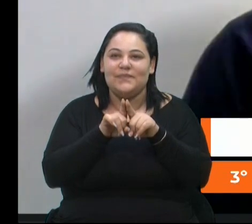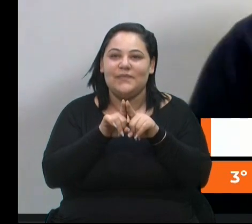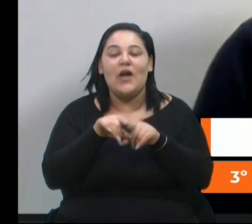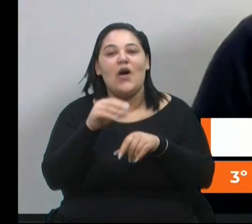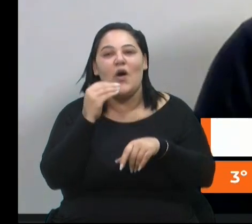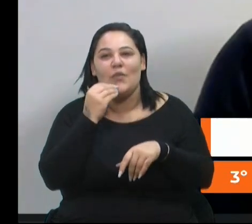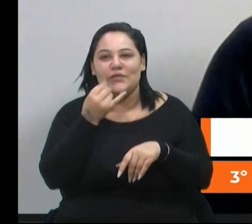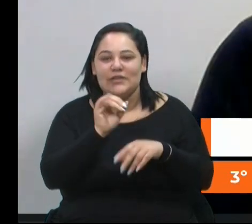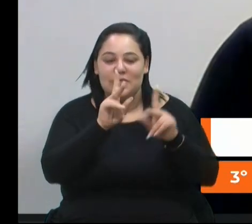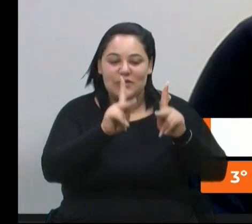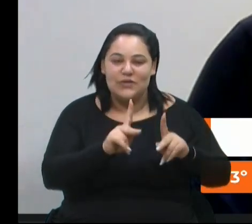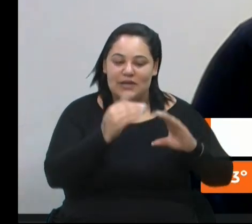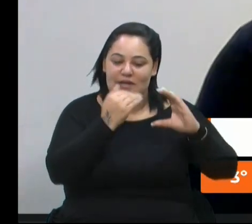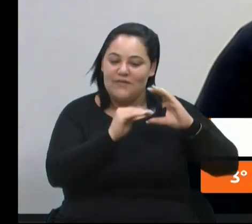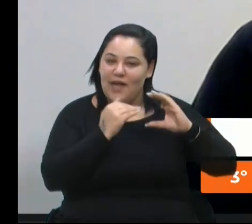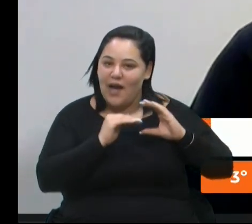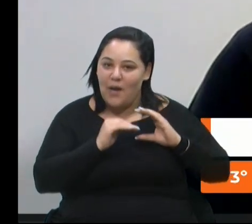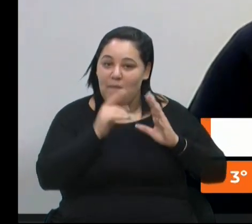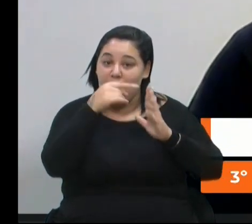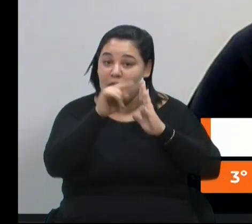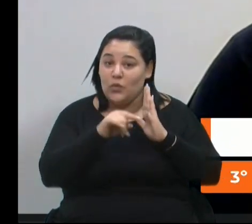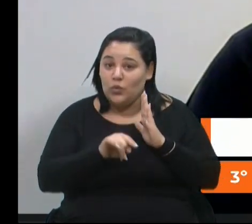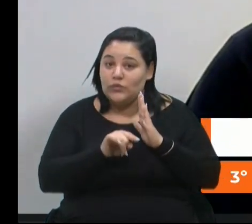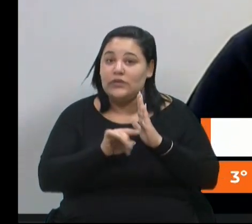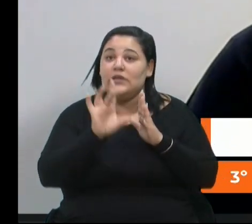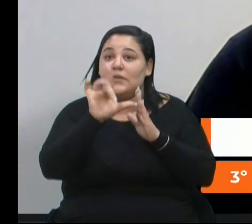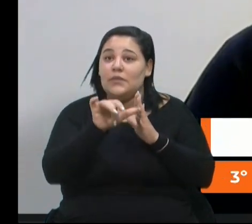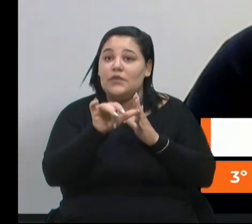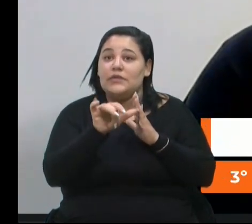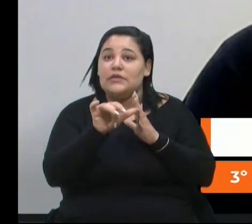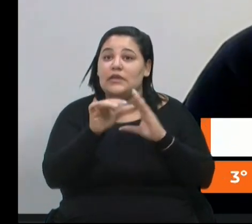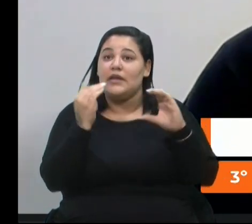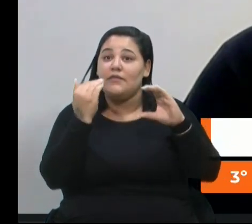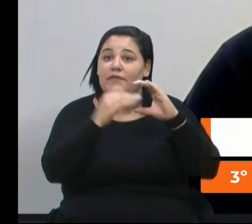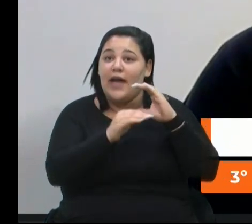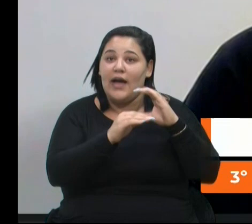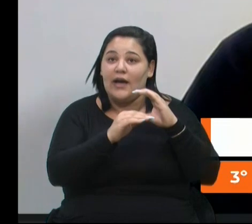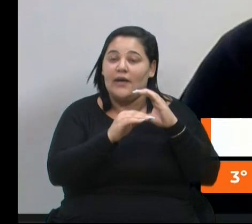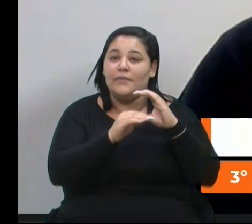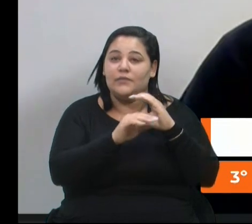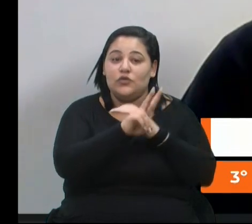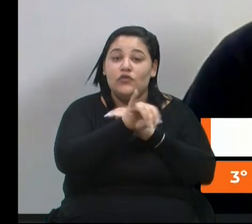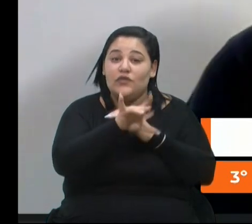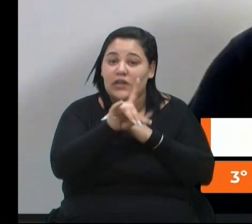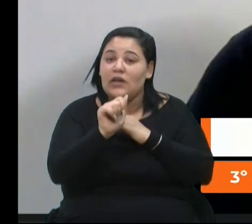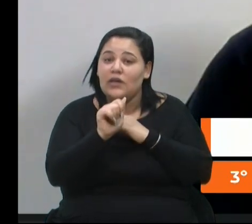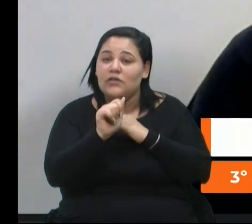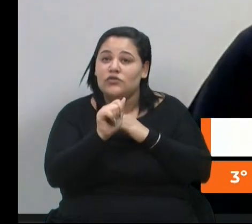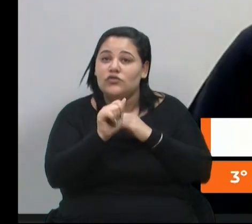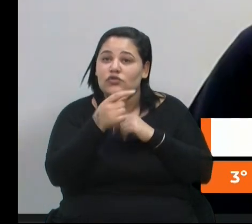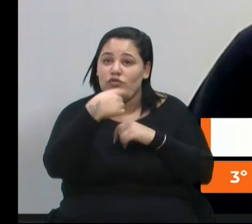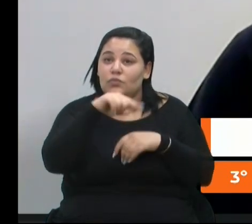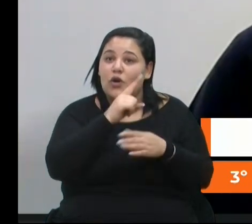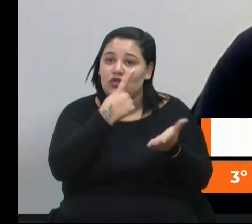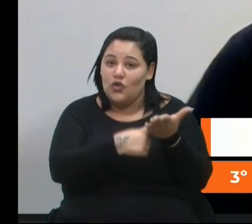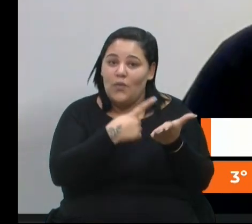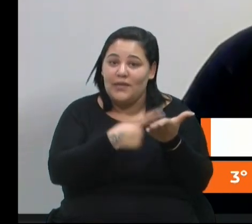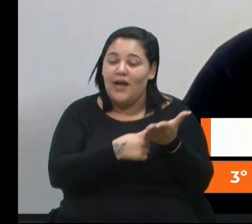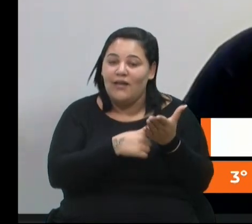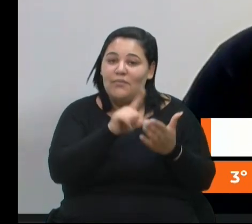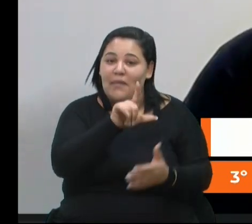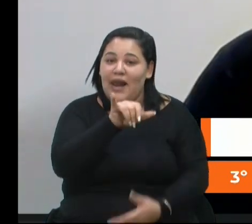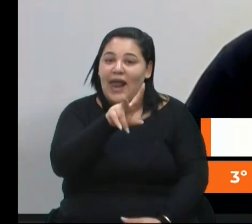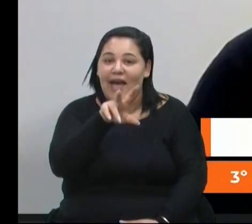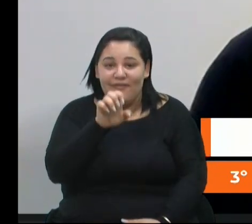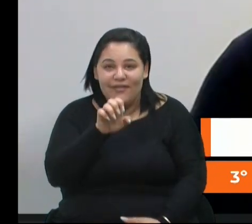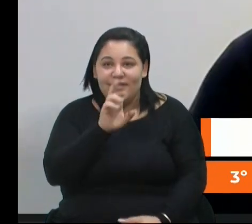pessoal que mandou perguntas aí quiser depois mandar lá no direct do perfil do Vida, a gente pode combinar uma live de